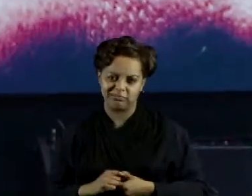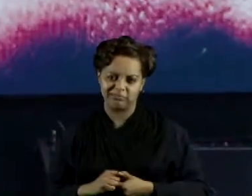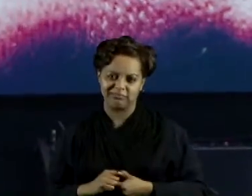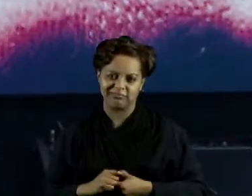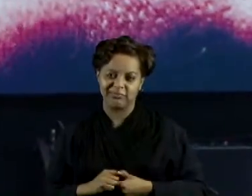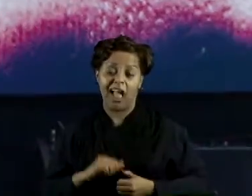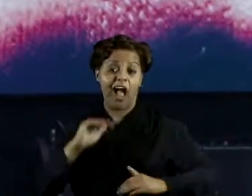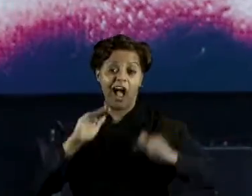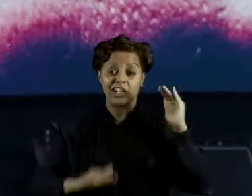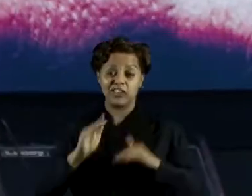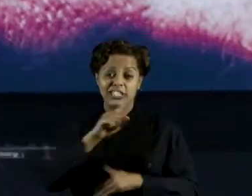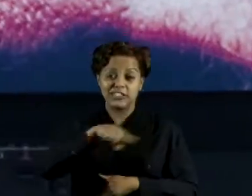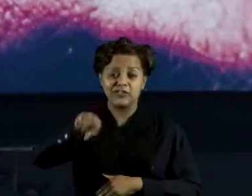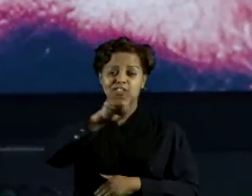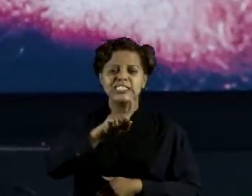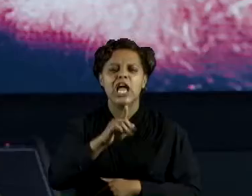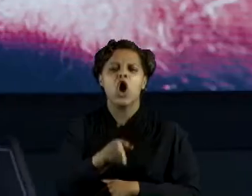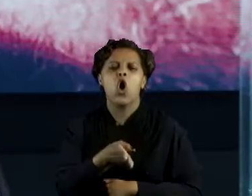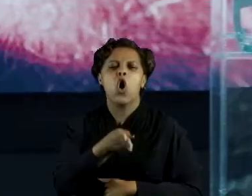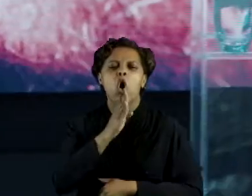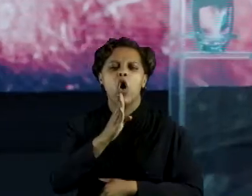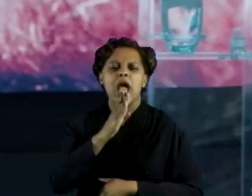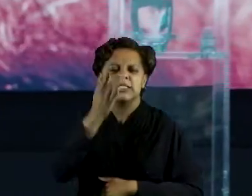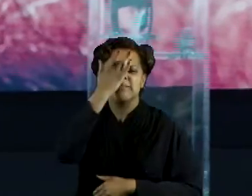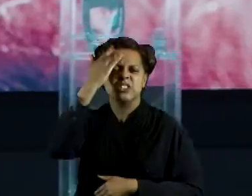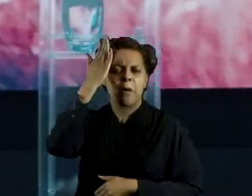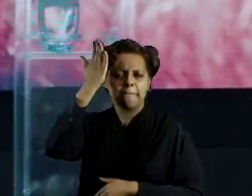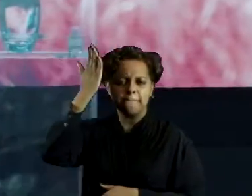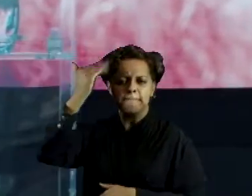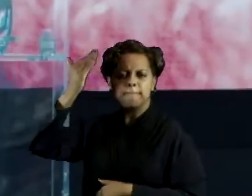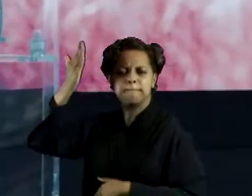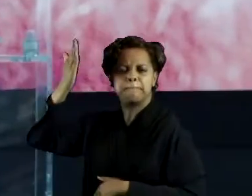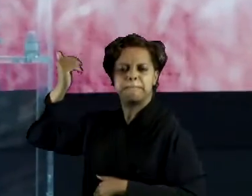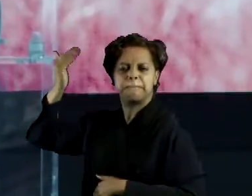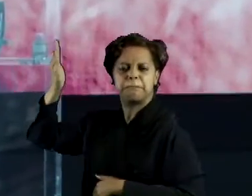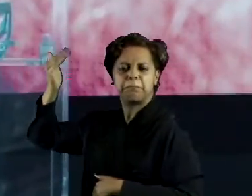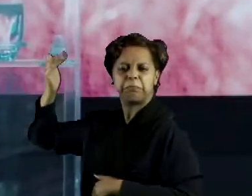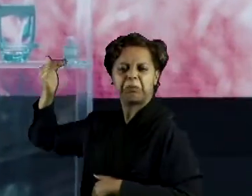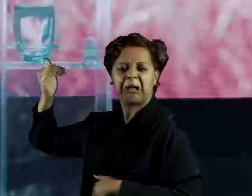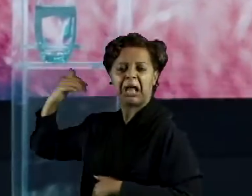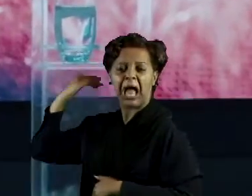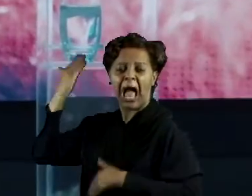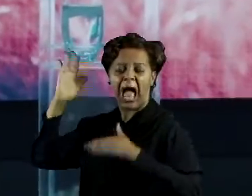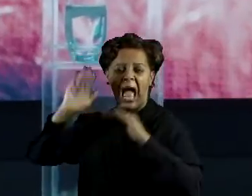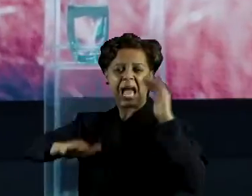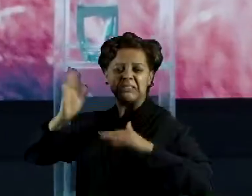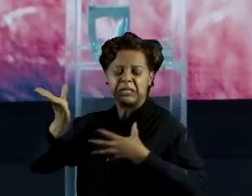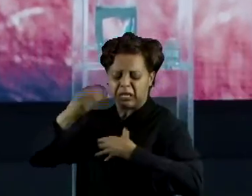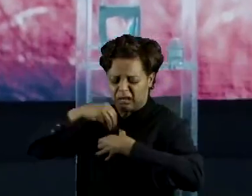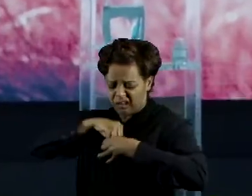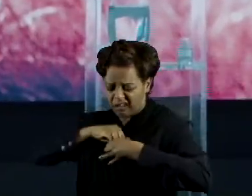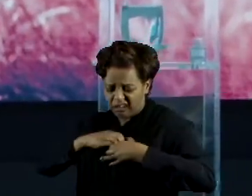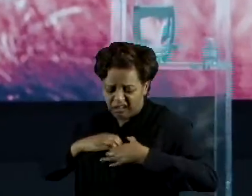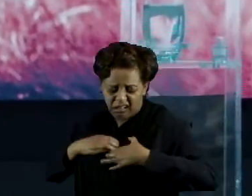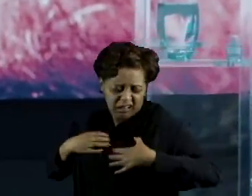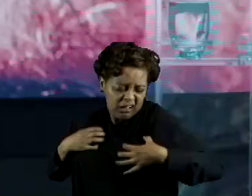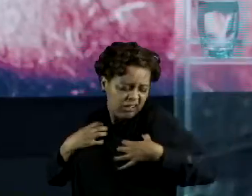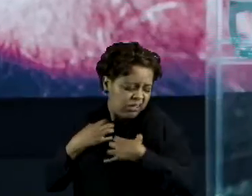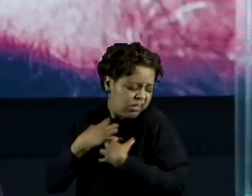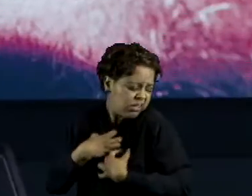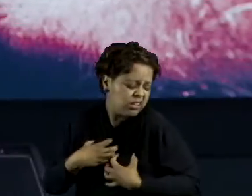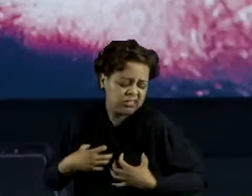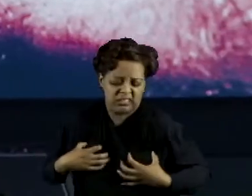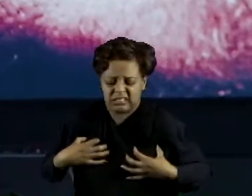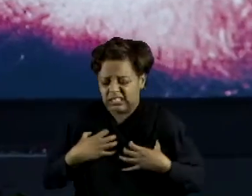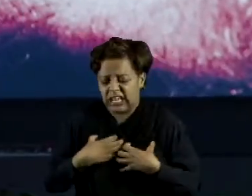você conhecer pessoas famosas que ficam enfastiadas com a fama. A fama